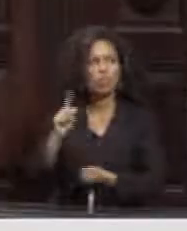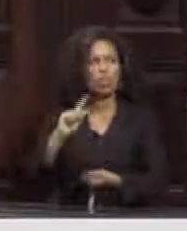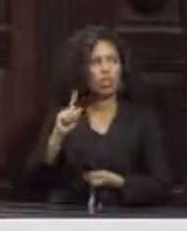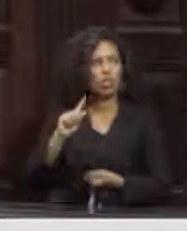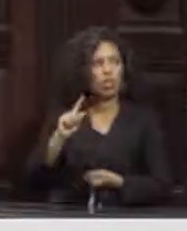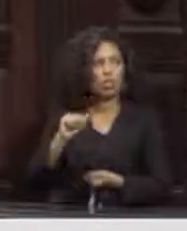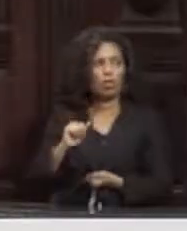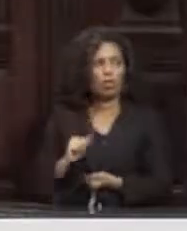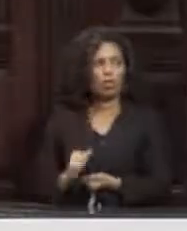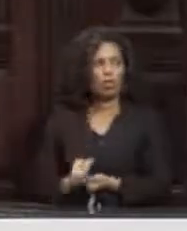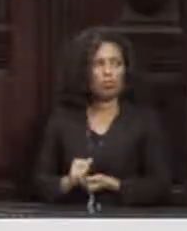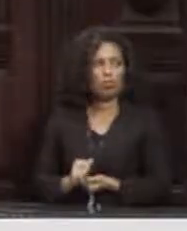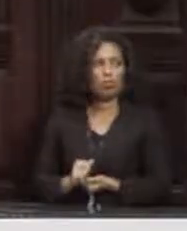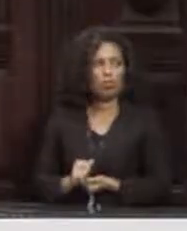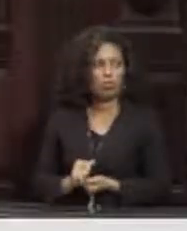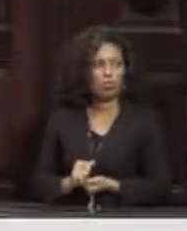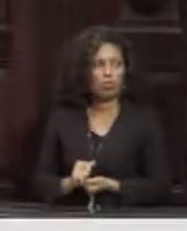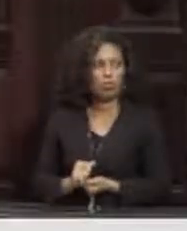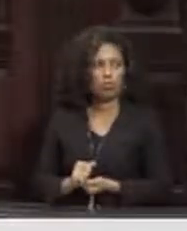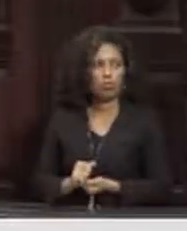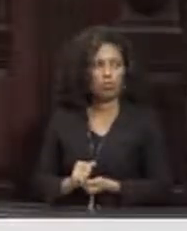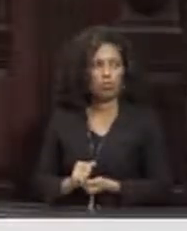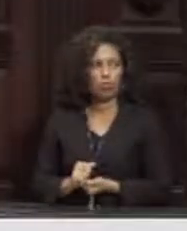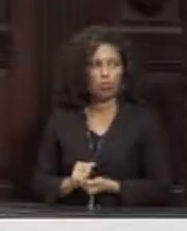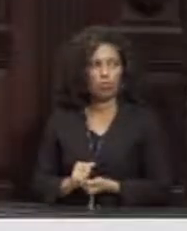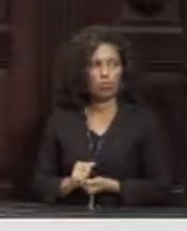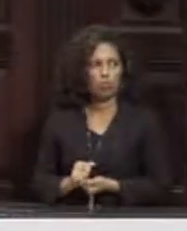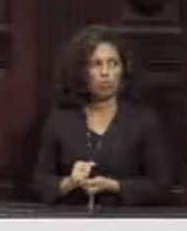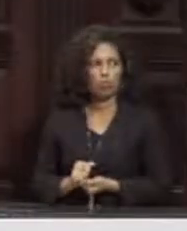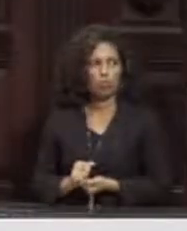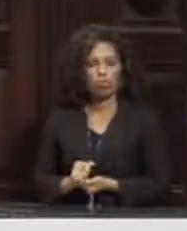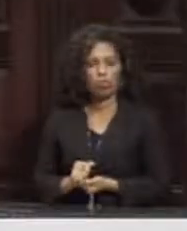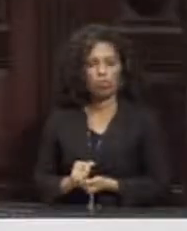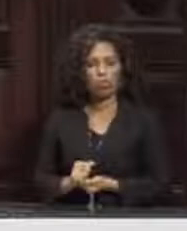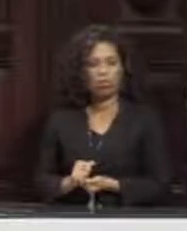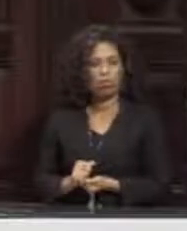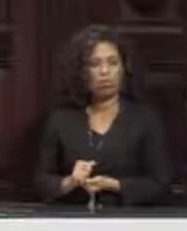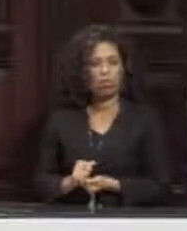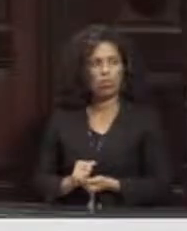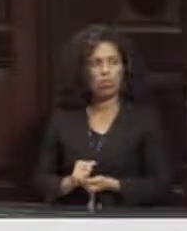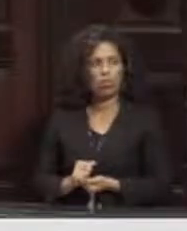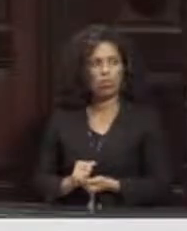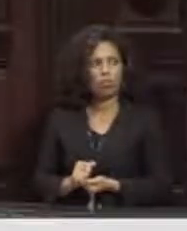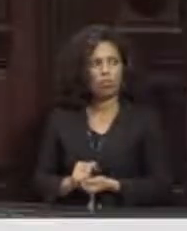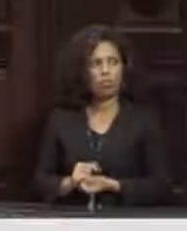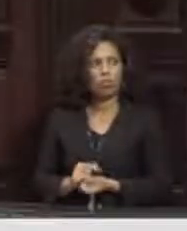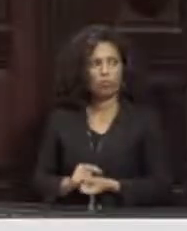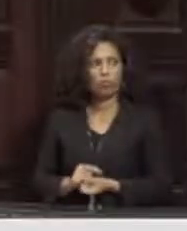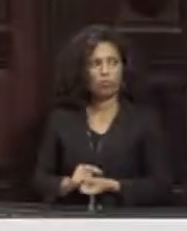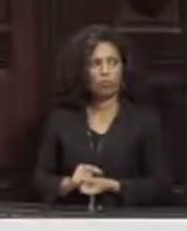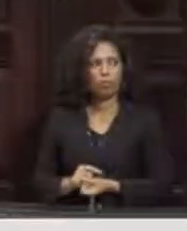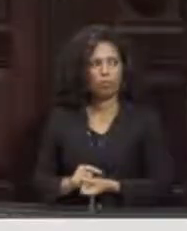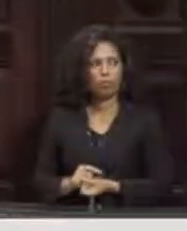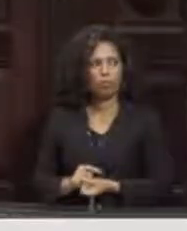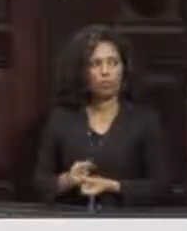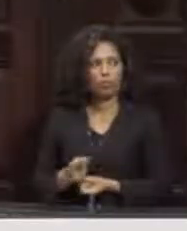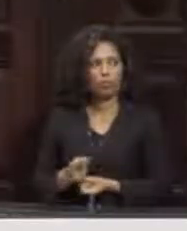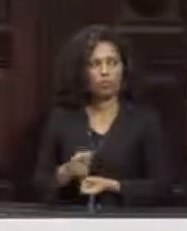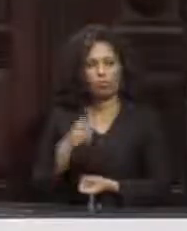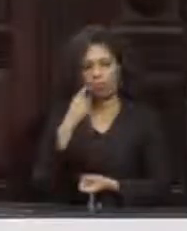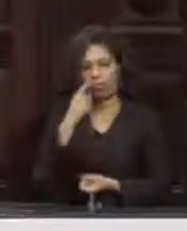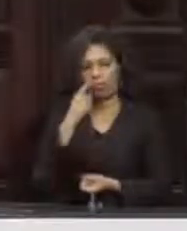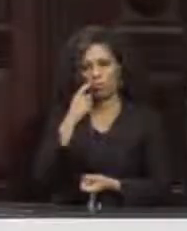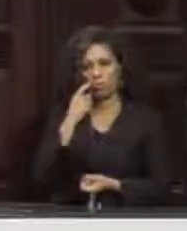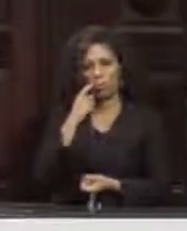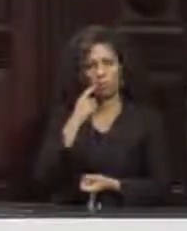indicado pelo meu partido. Reitero esse esforço, né, em torno da deputada Marta